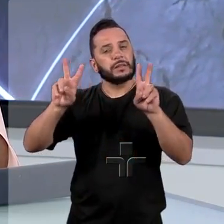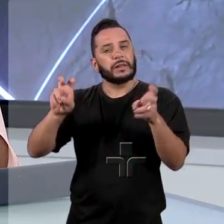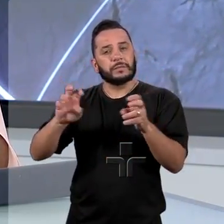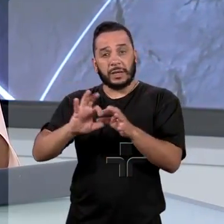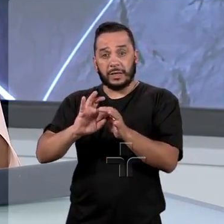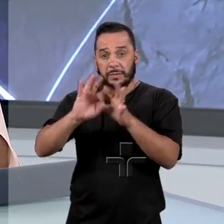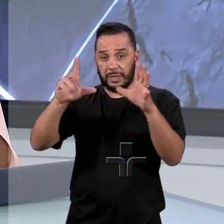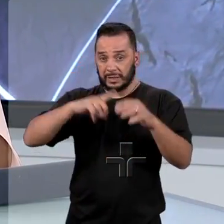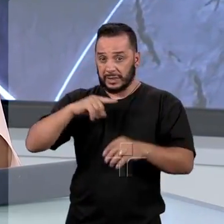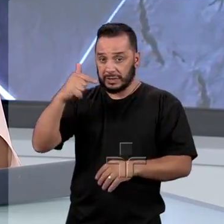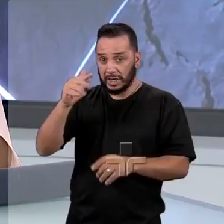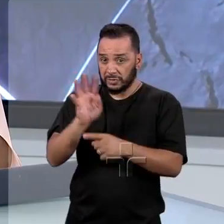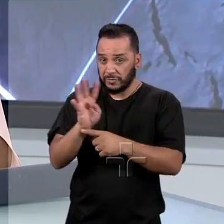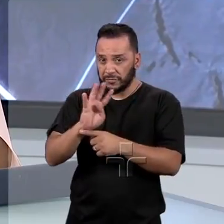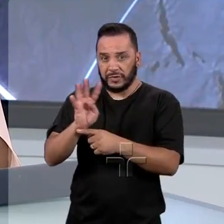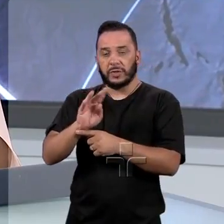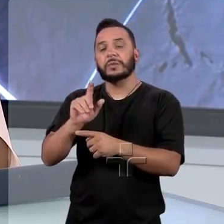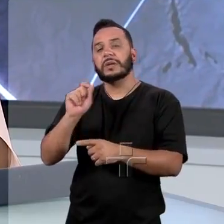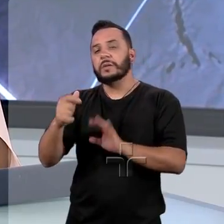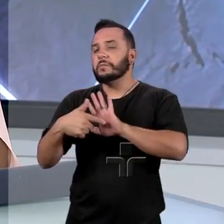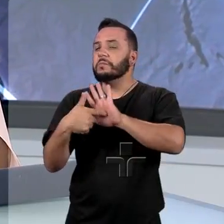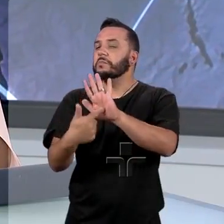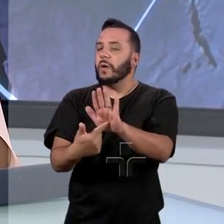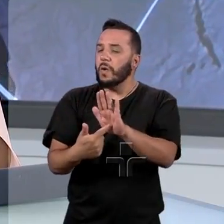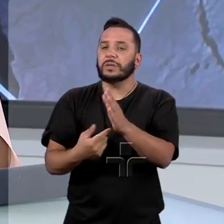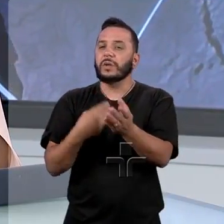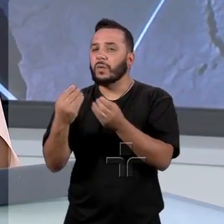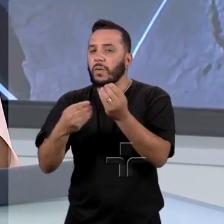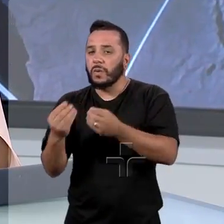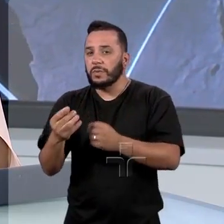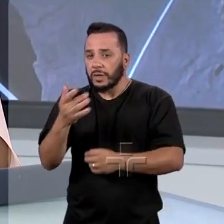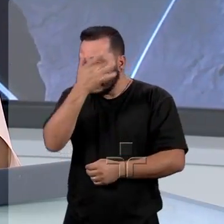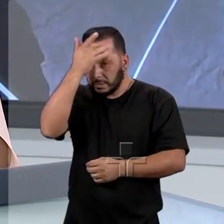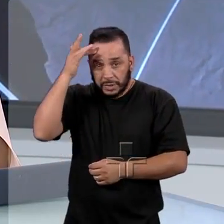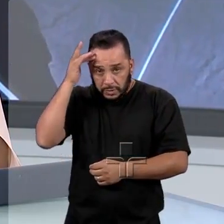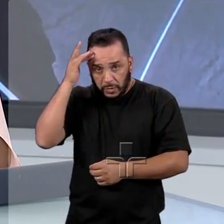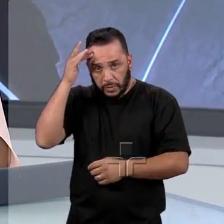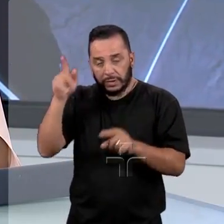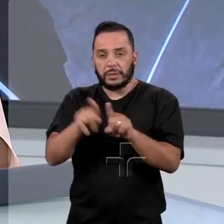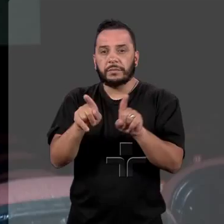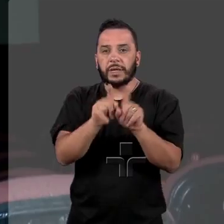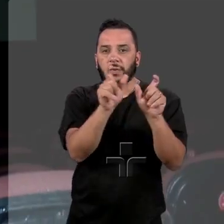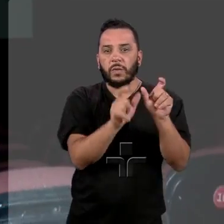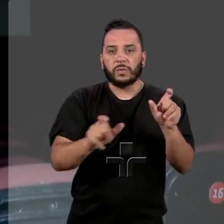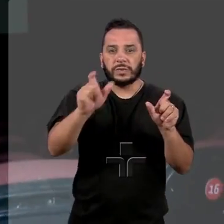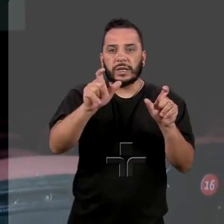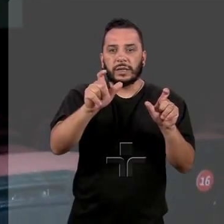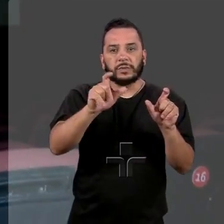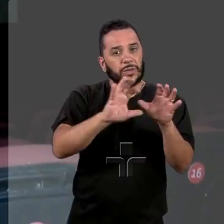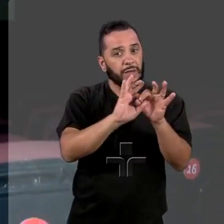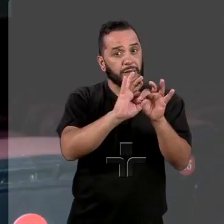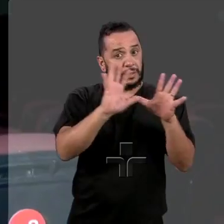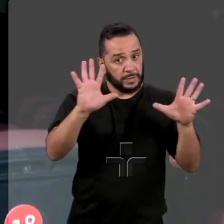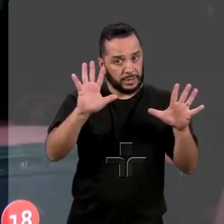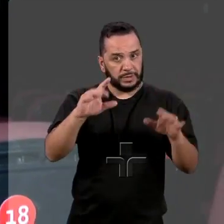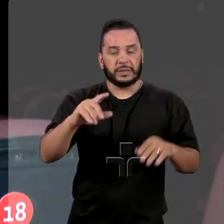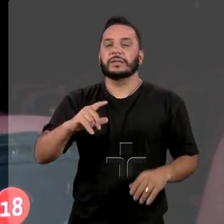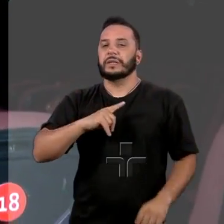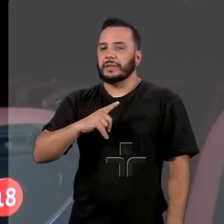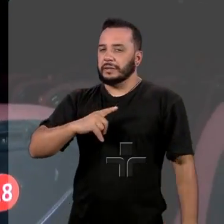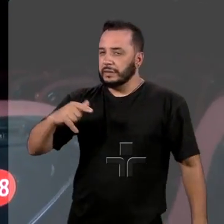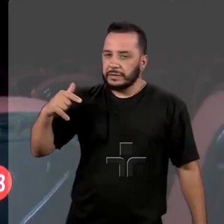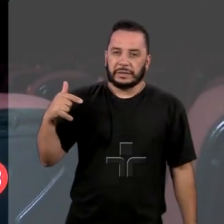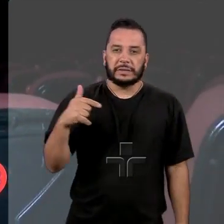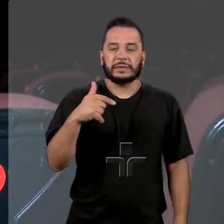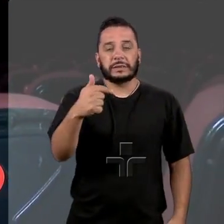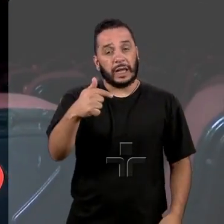filmes clássicos que abordam aspectos que relacionam o homem ao conceito de liberdade. 7 obras-primas